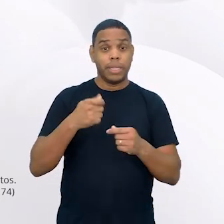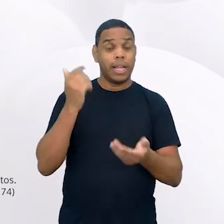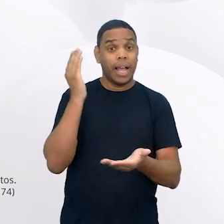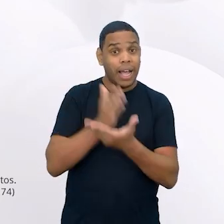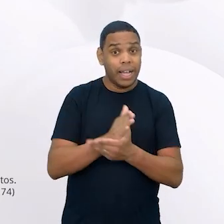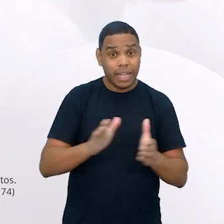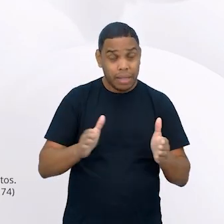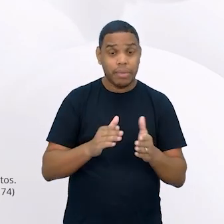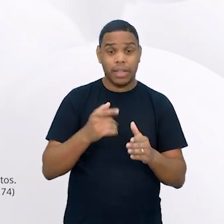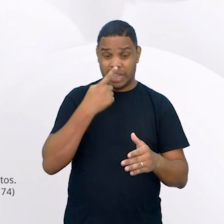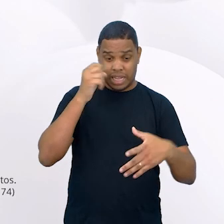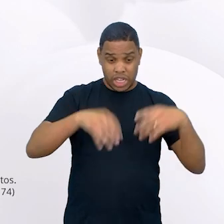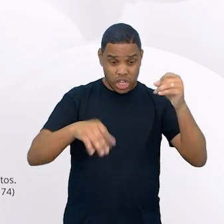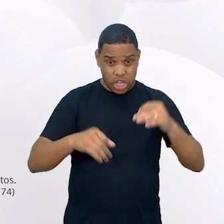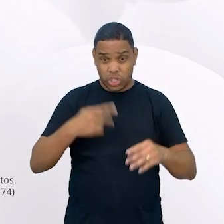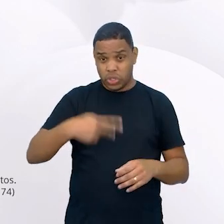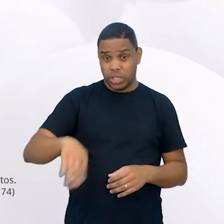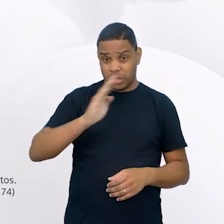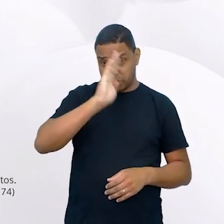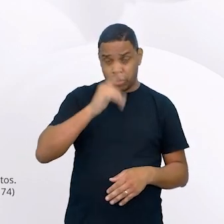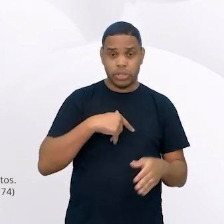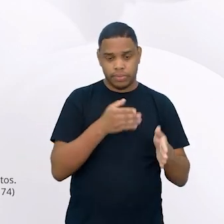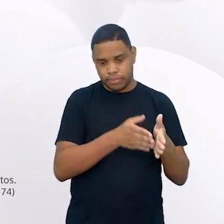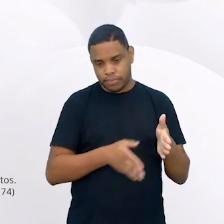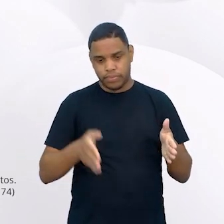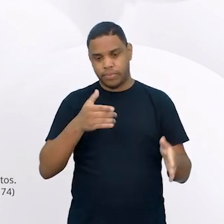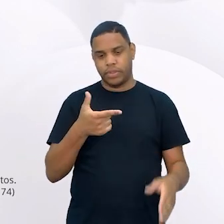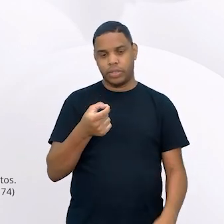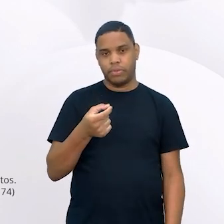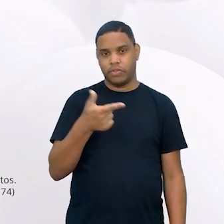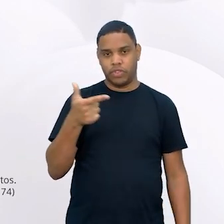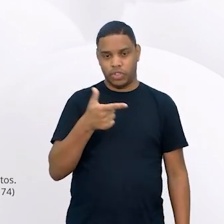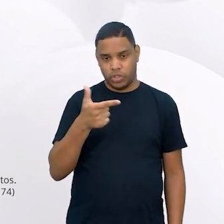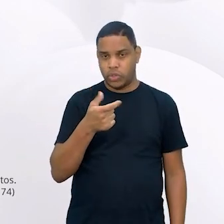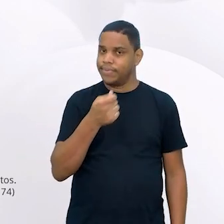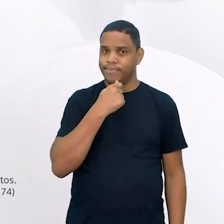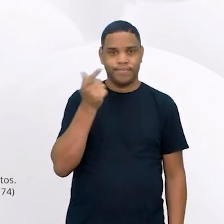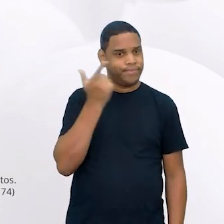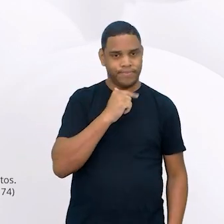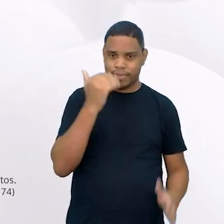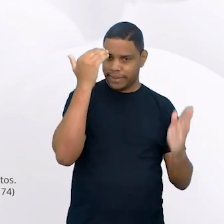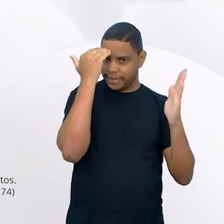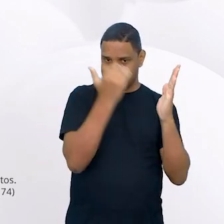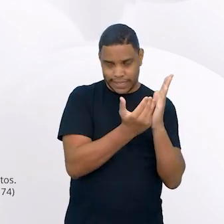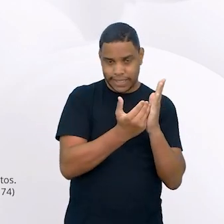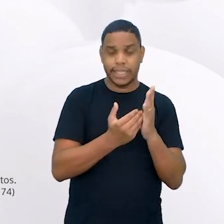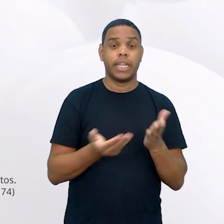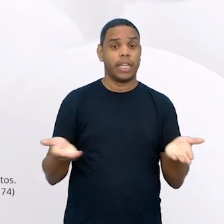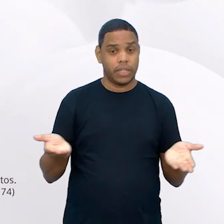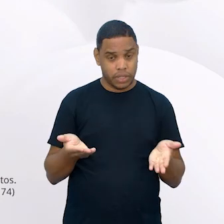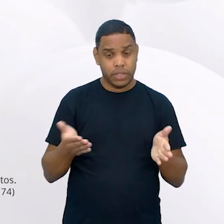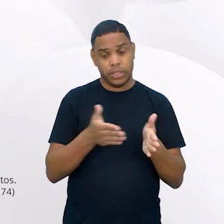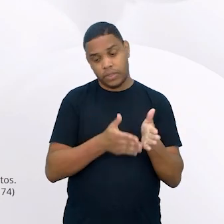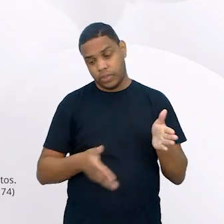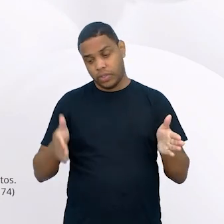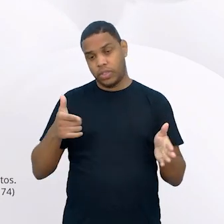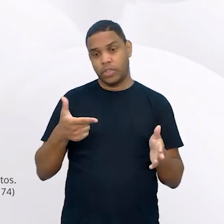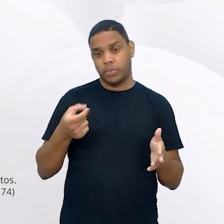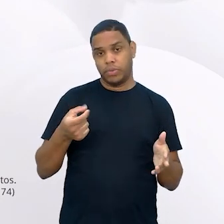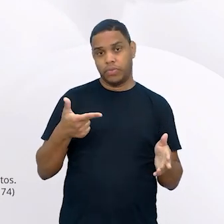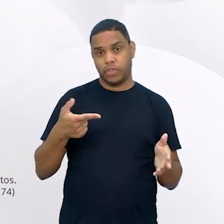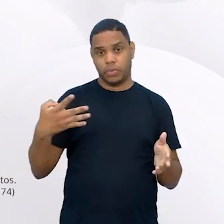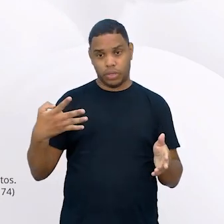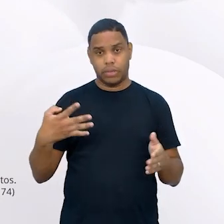nenhum município no Brasil. Isso foi prorrogado para 2022, não conseguimos atingir a meta, e agora foi para